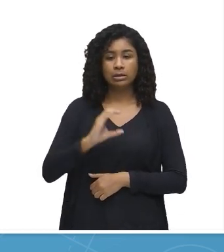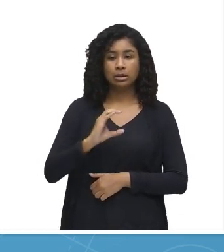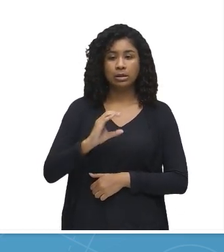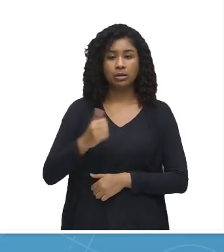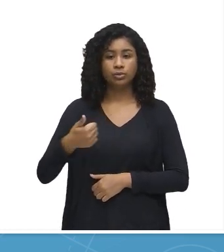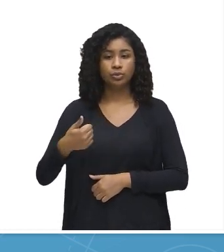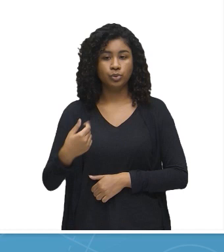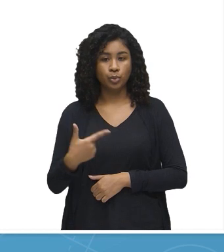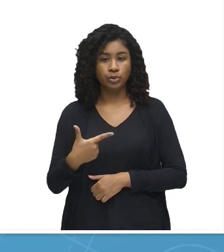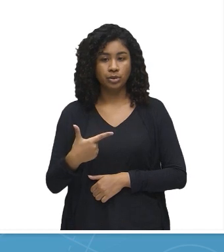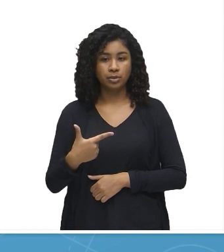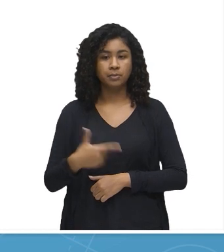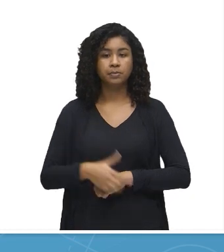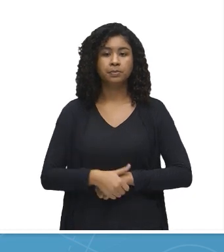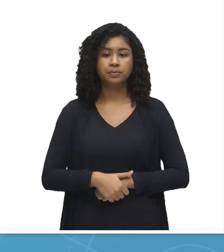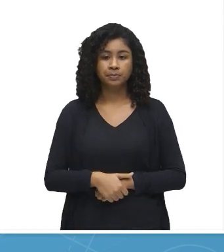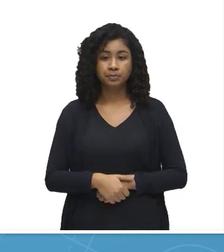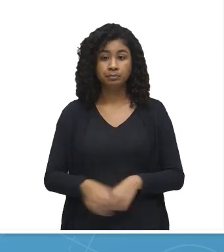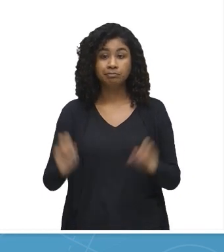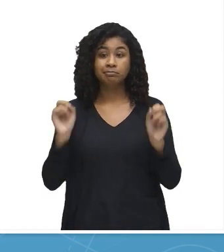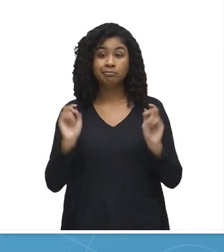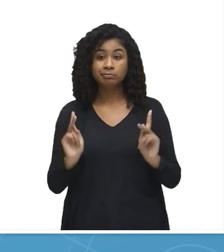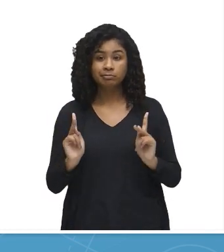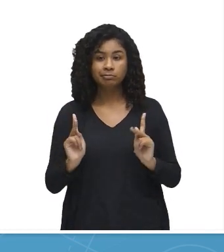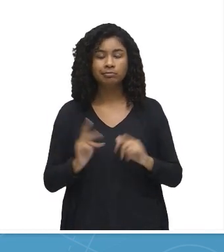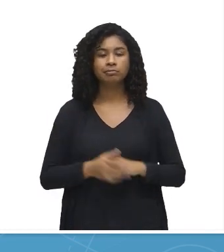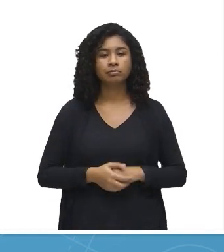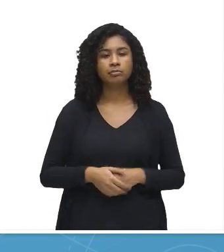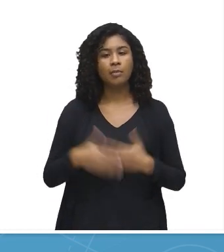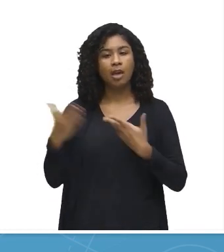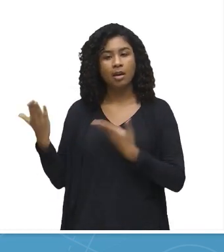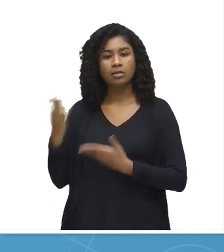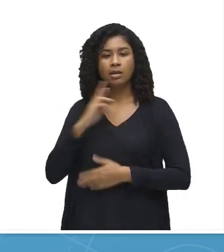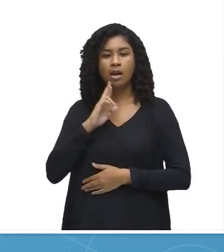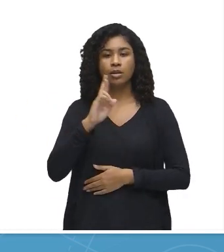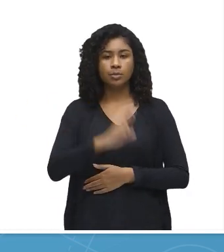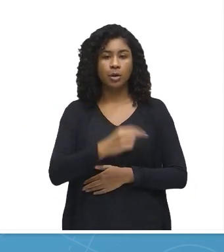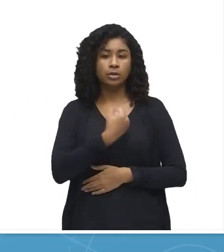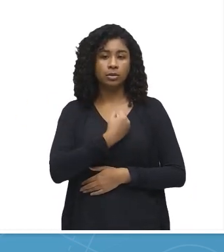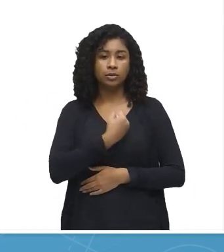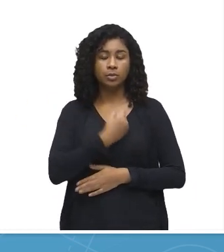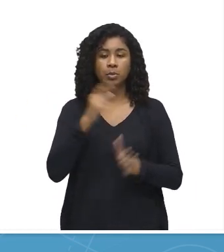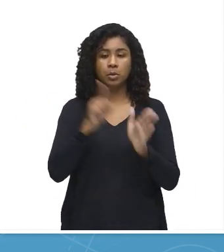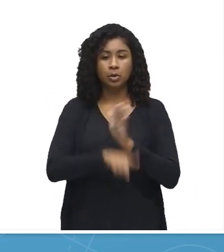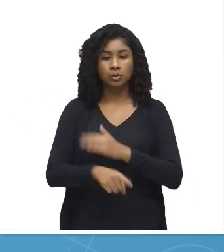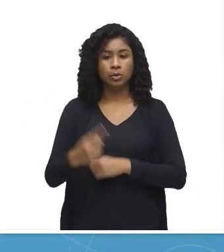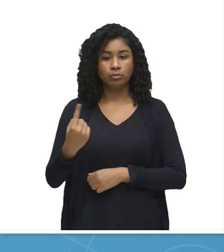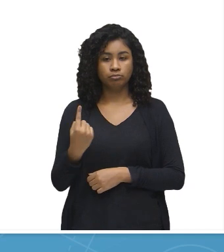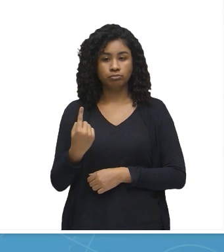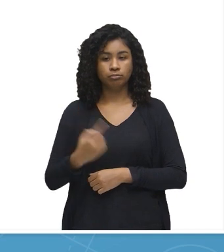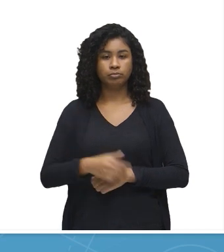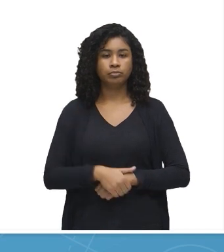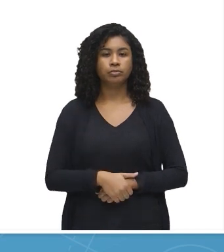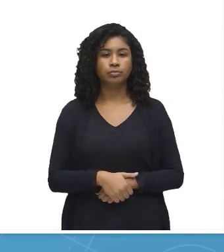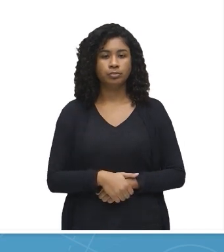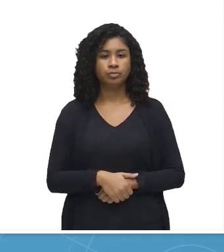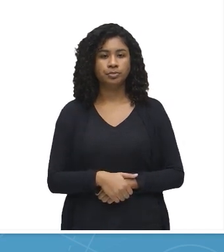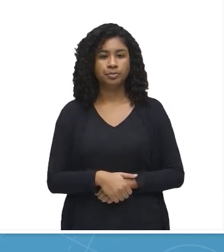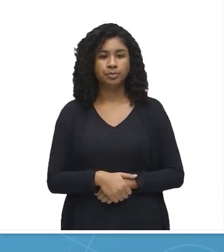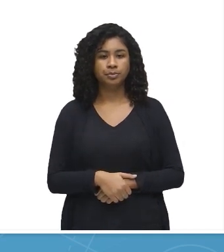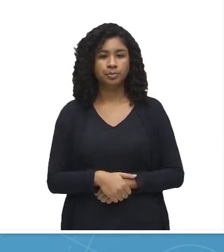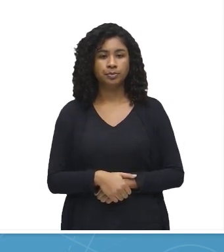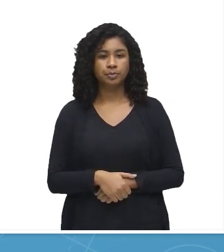de C é igual a 12, ok? Então essa daí é a resposta da questão 1. Vamos ver